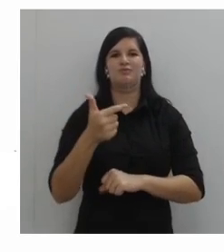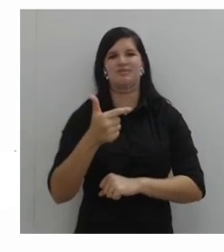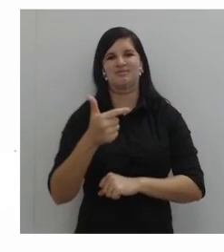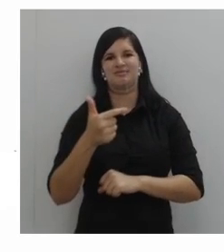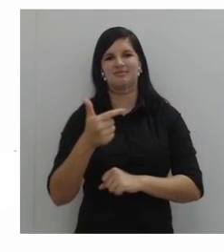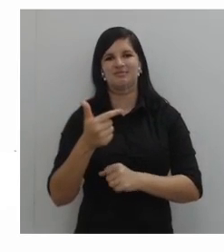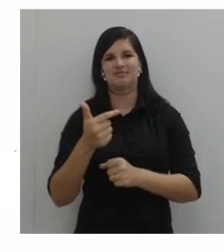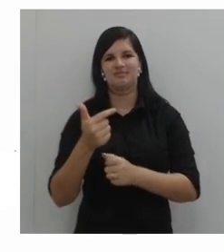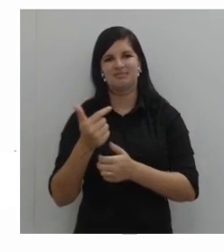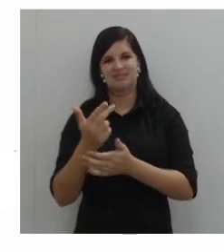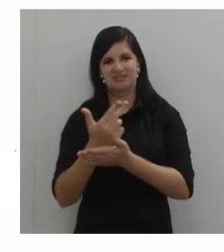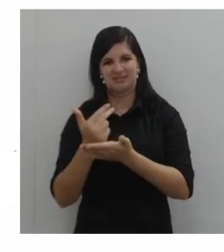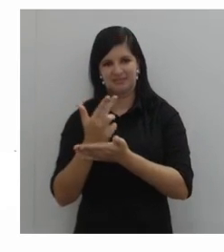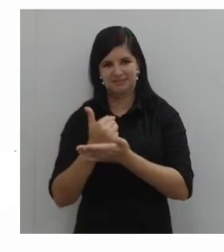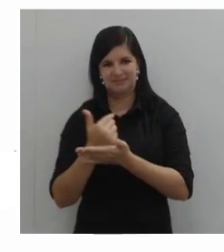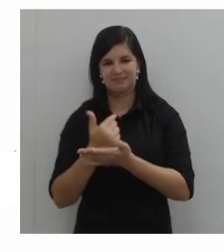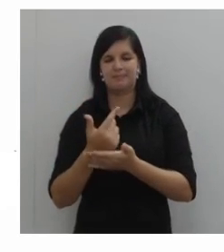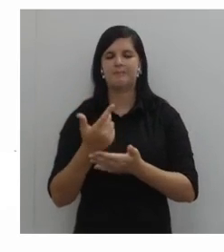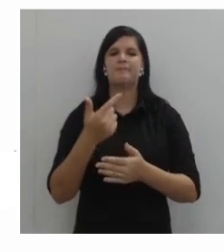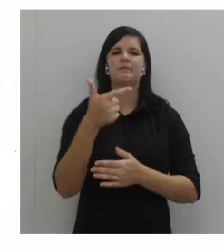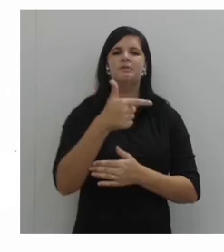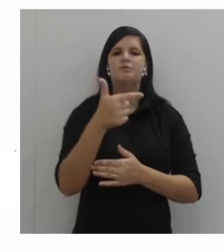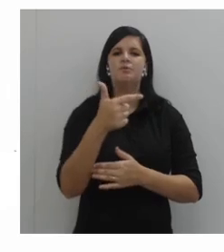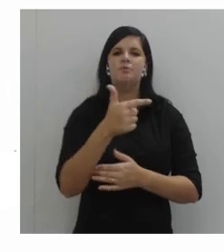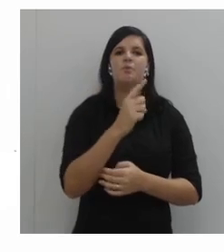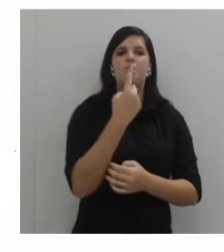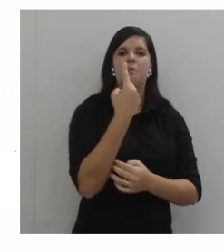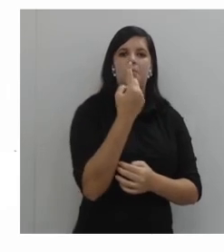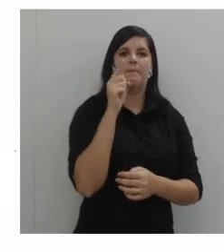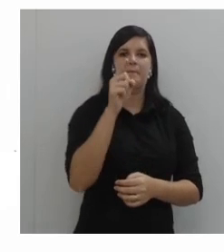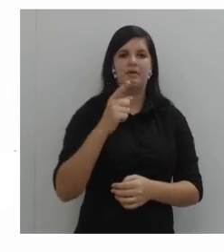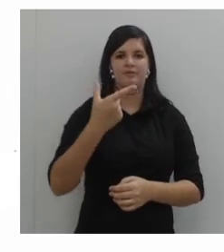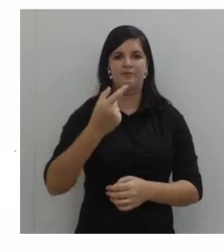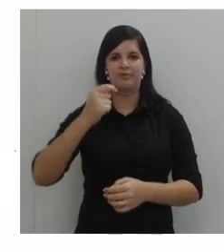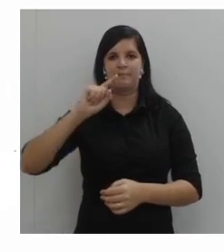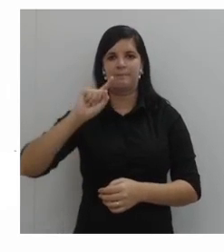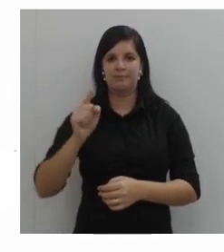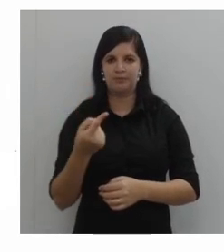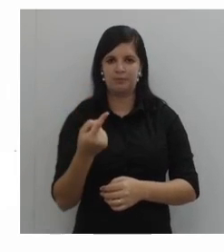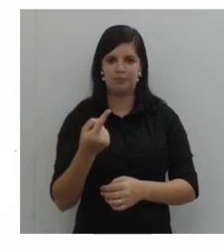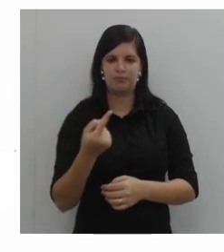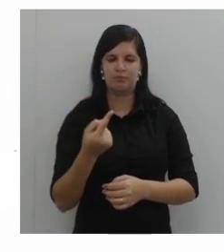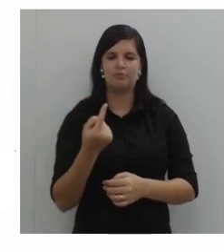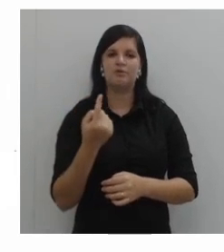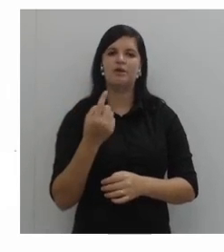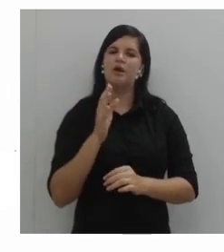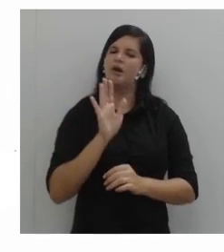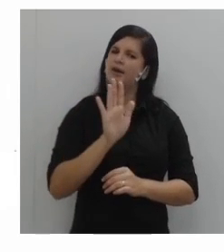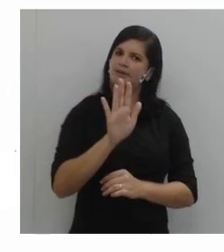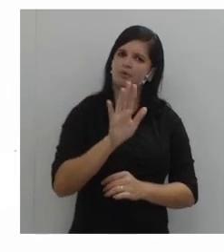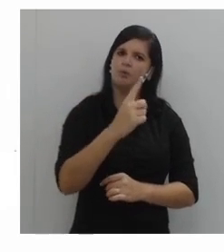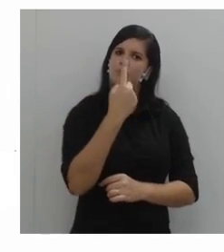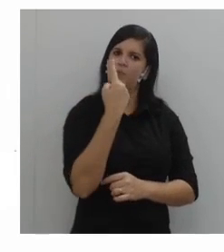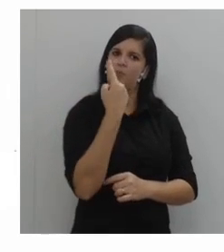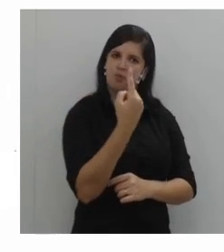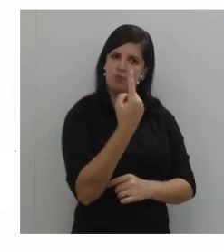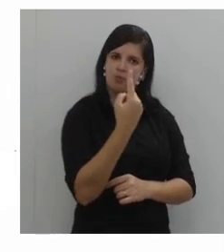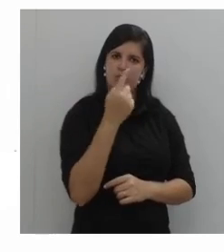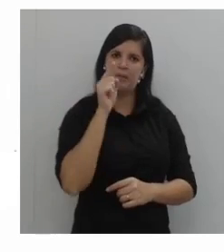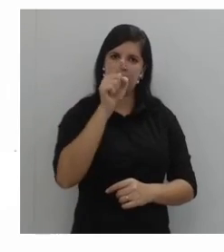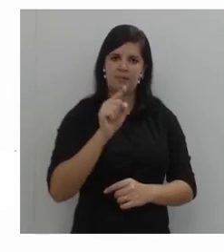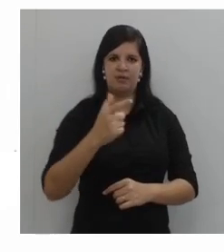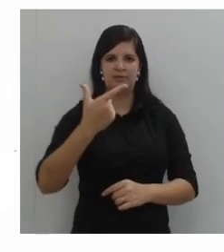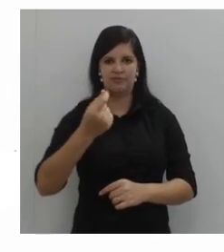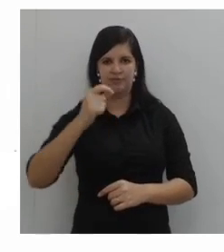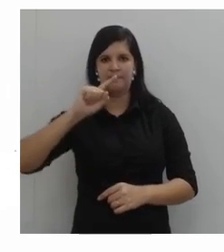A segunda escala é de 1 para 20 mil, ou seja, você vai pegar aí ó, 1 para 20